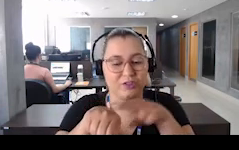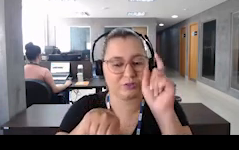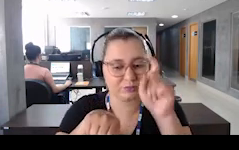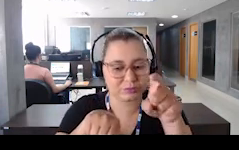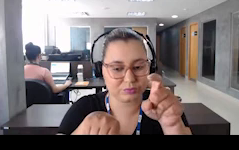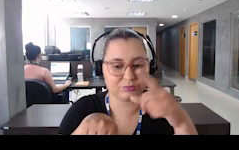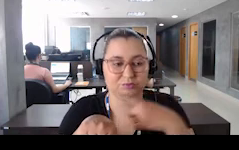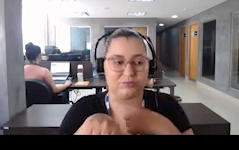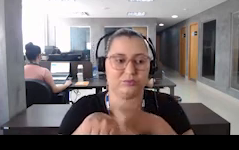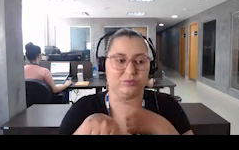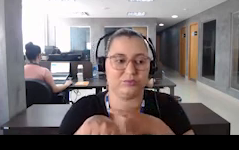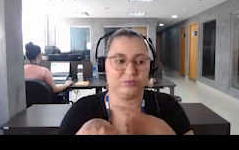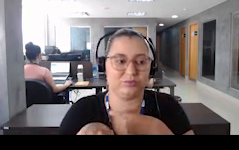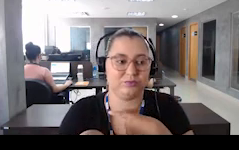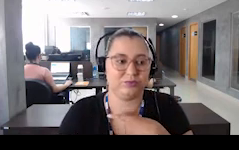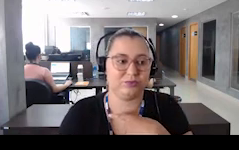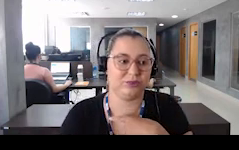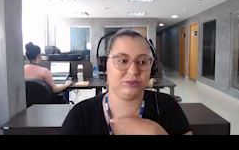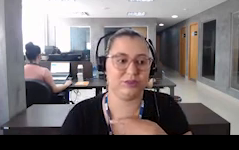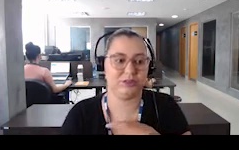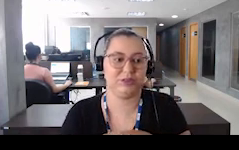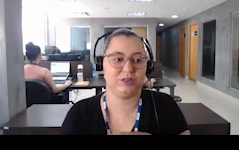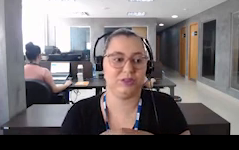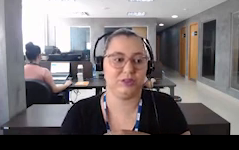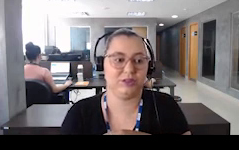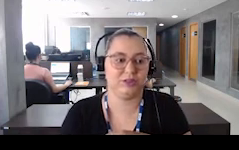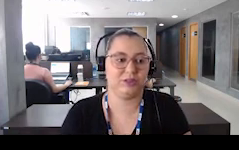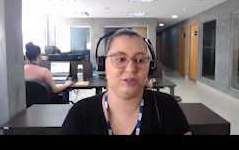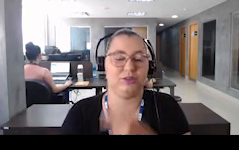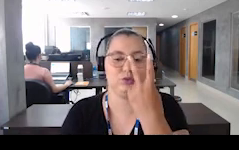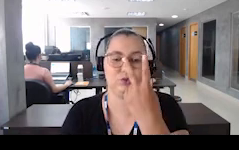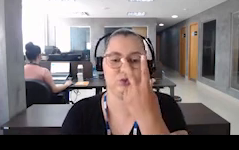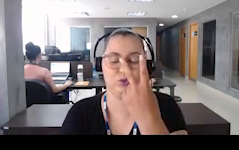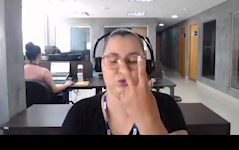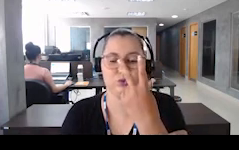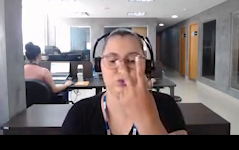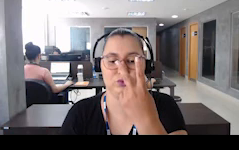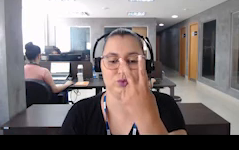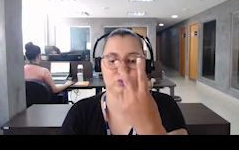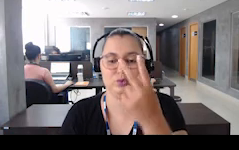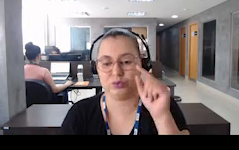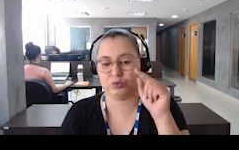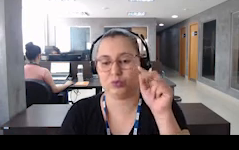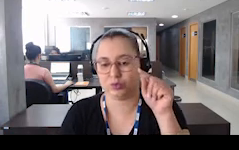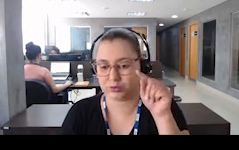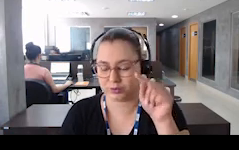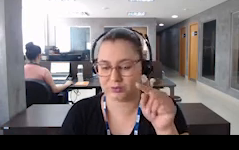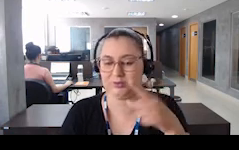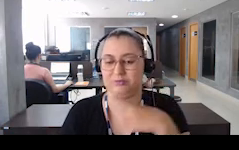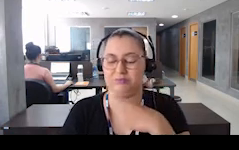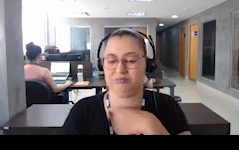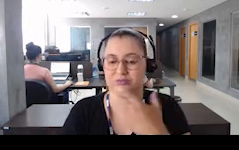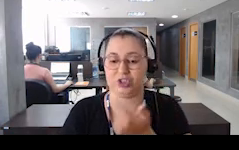aí vai vir aqui, ó. Desafio 2.1, situação de aprendizagem